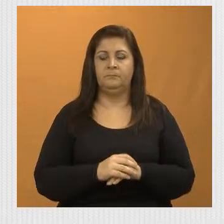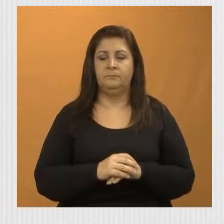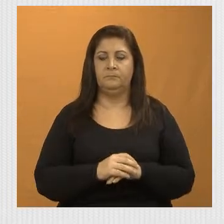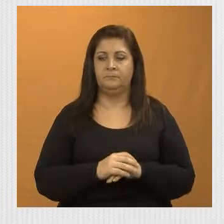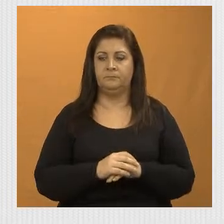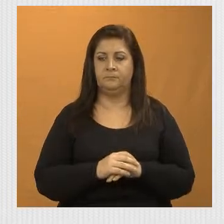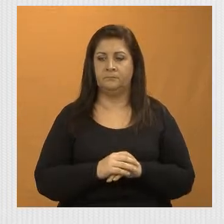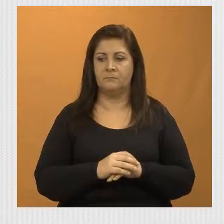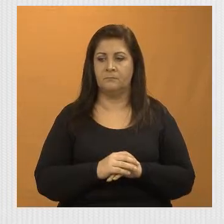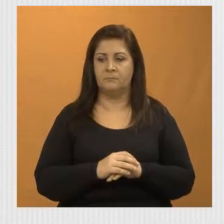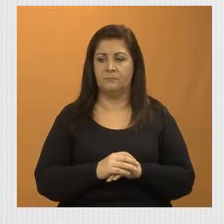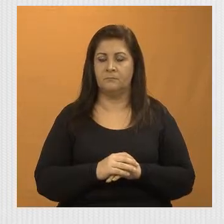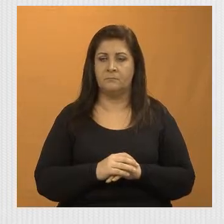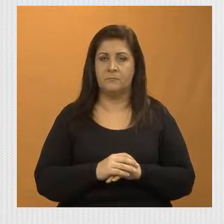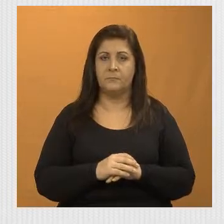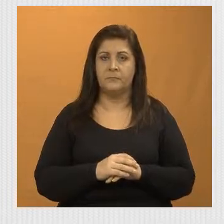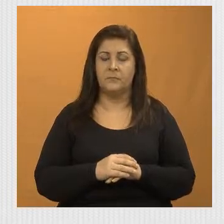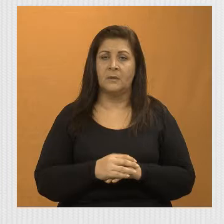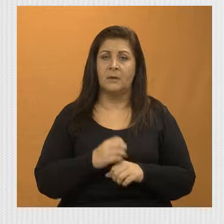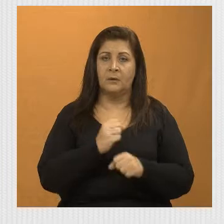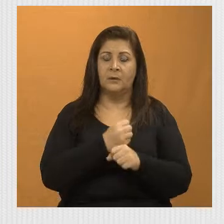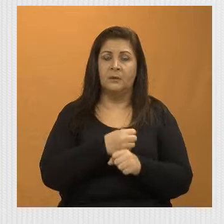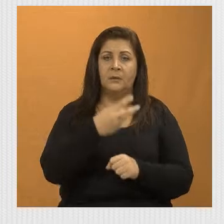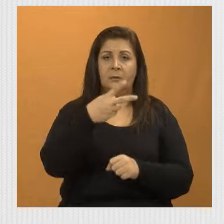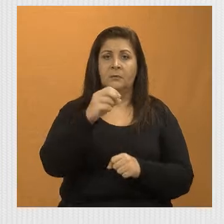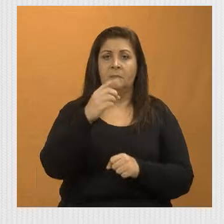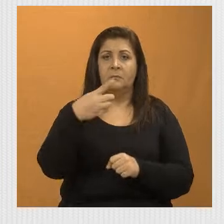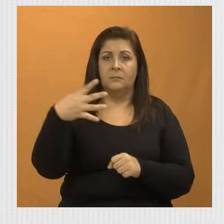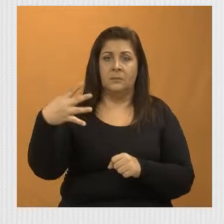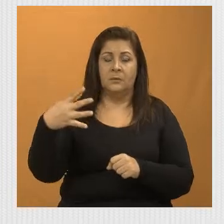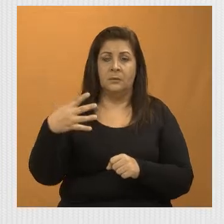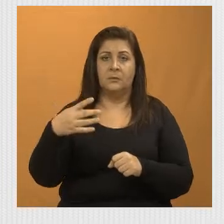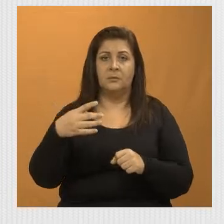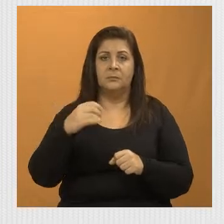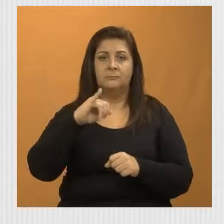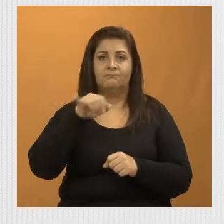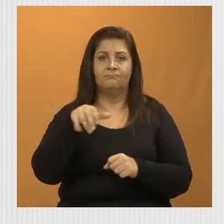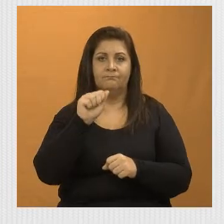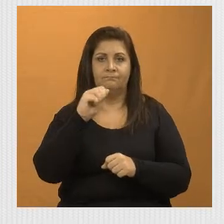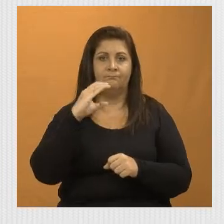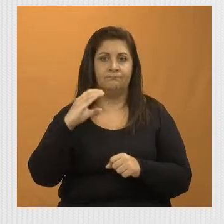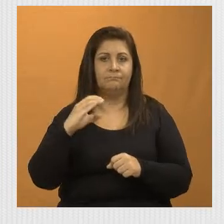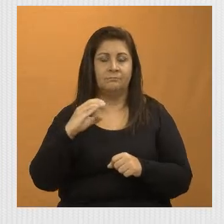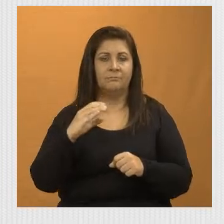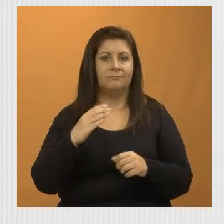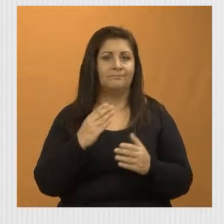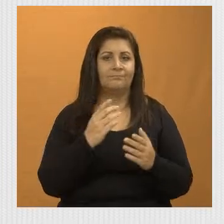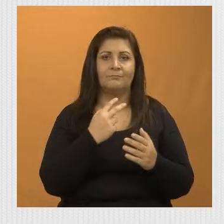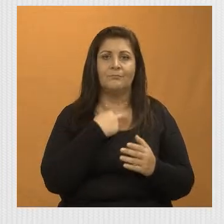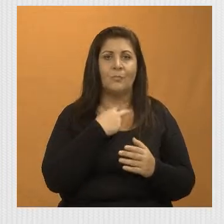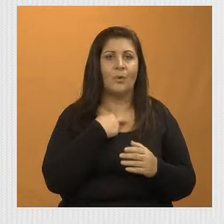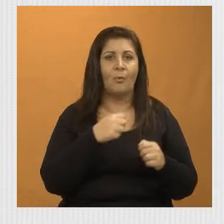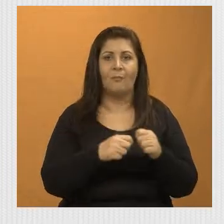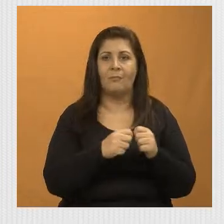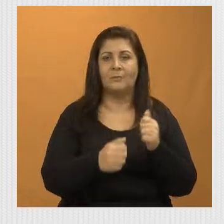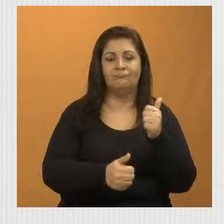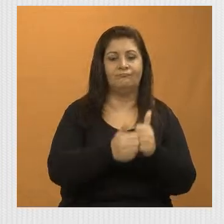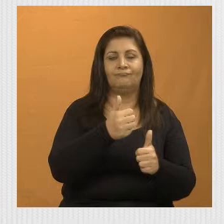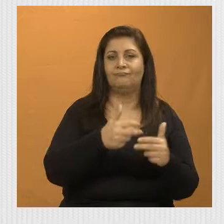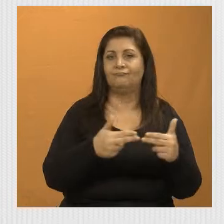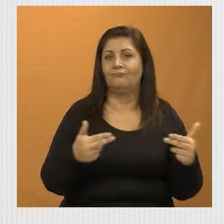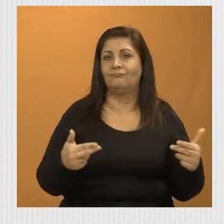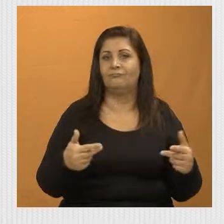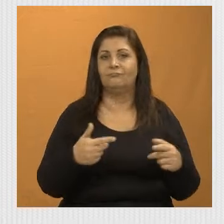oficiais, sendo que o JAC, naquele ano, também disputando o campeonato, teve que mandar jogos para Mogi, para Guará,